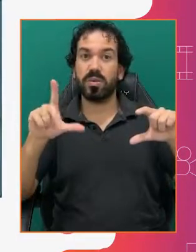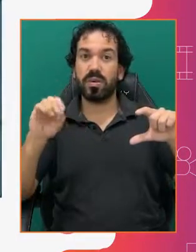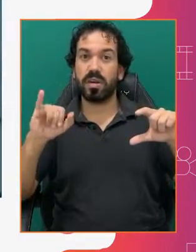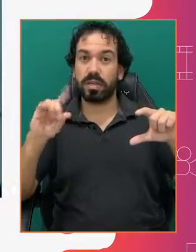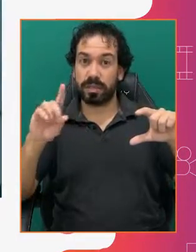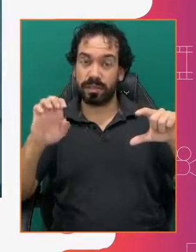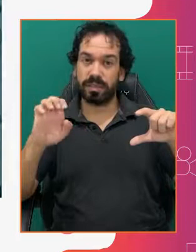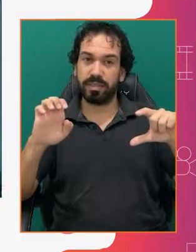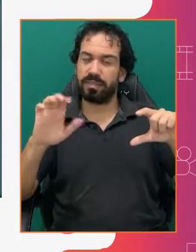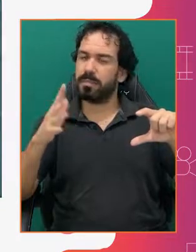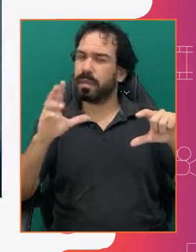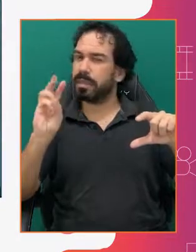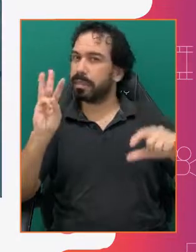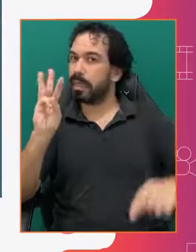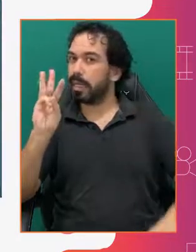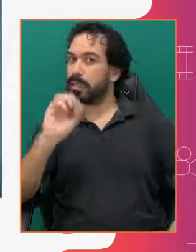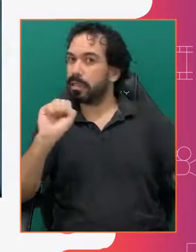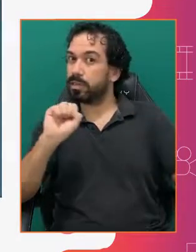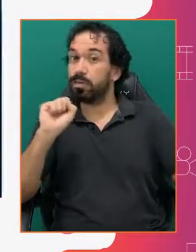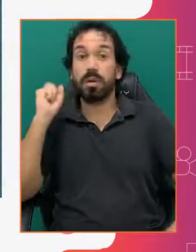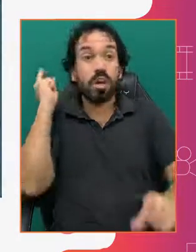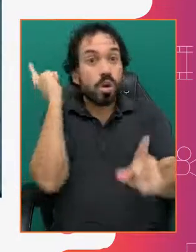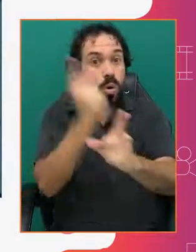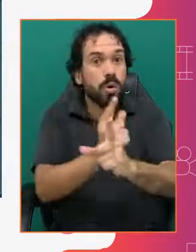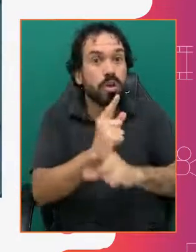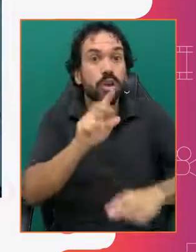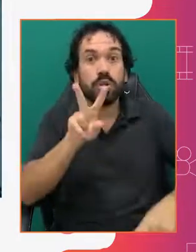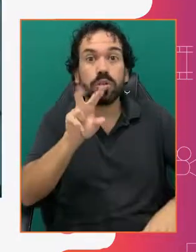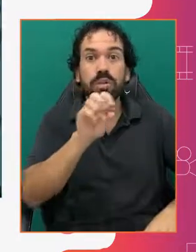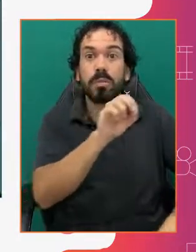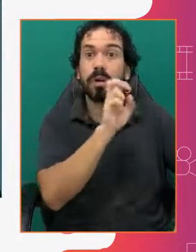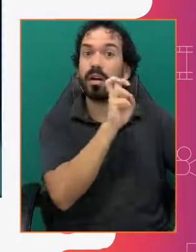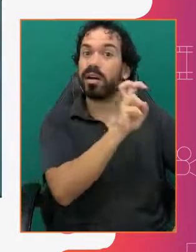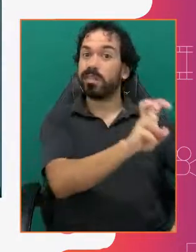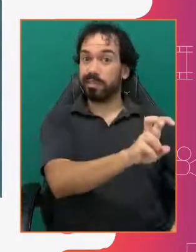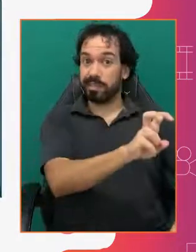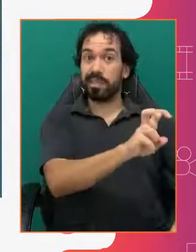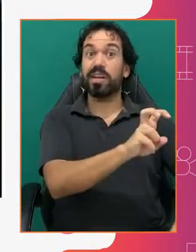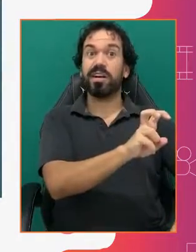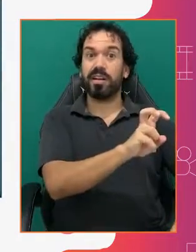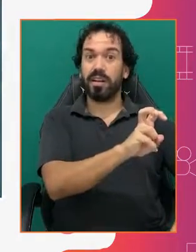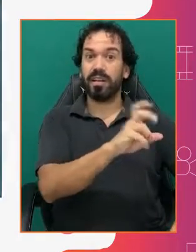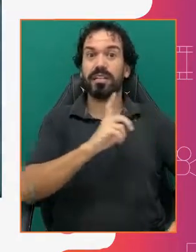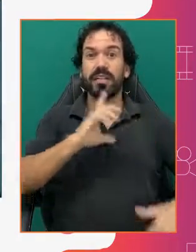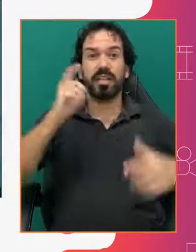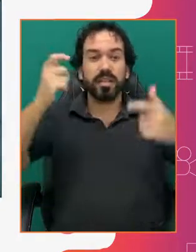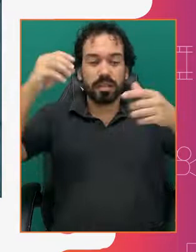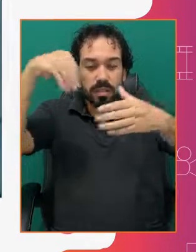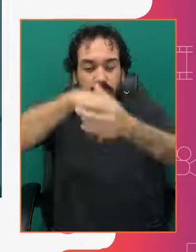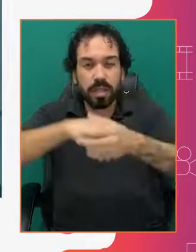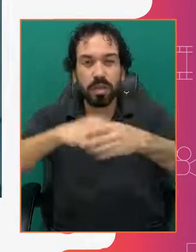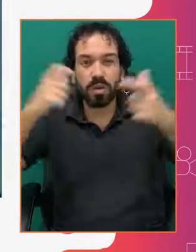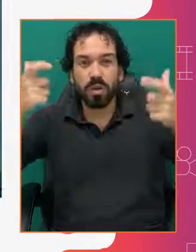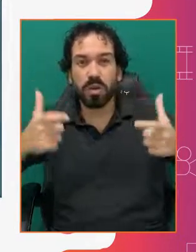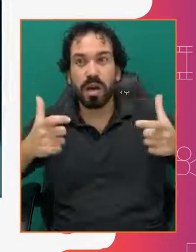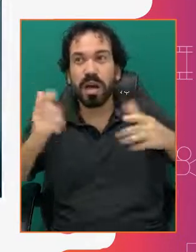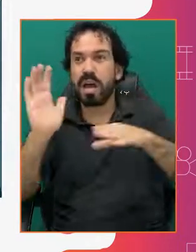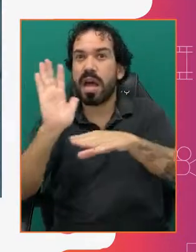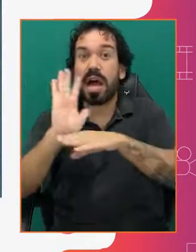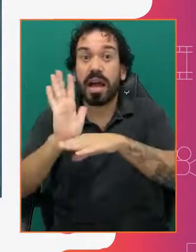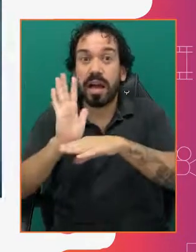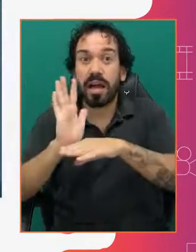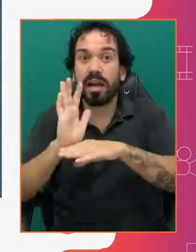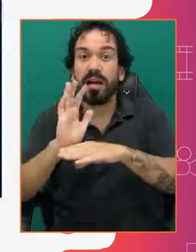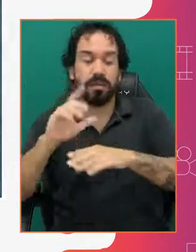segundos. Ele foi descoberto só em 2005. Ele foi encontrado dentro de um projetor numa casa em